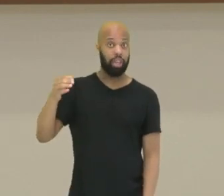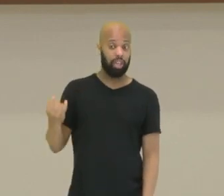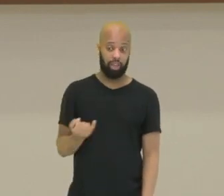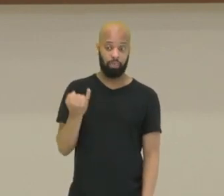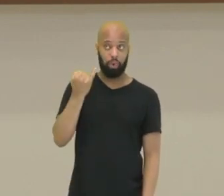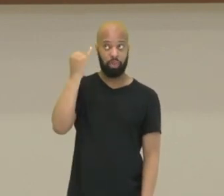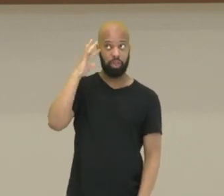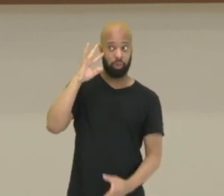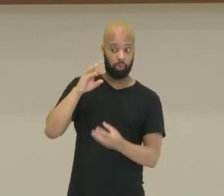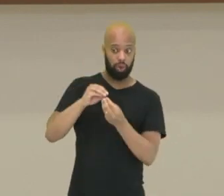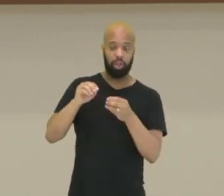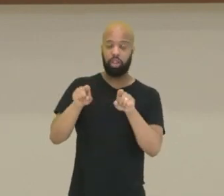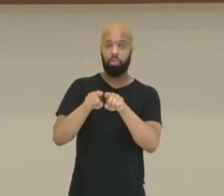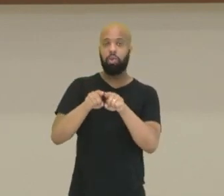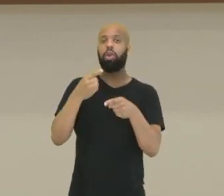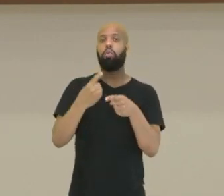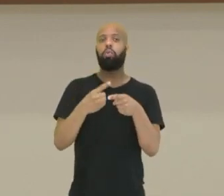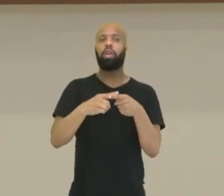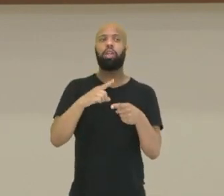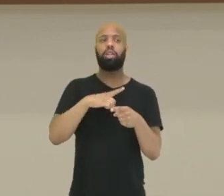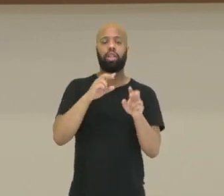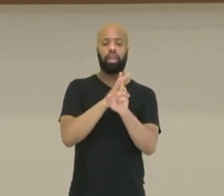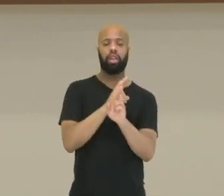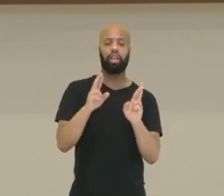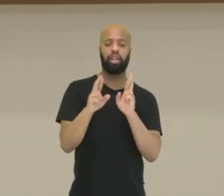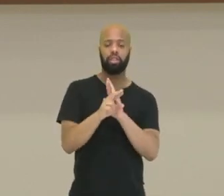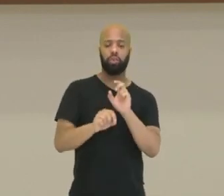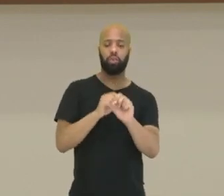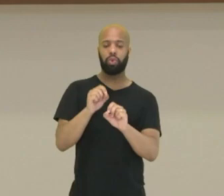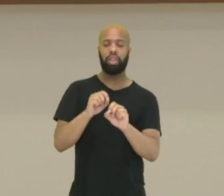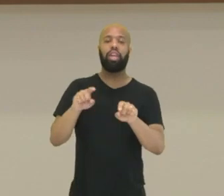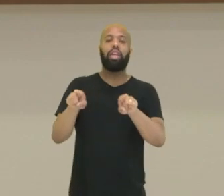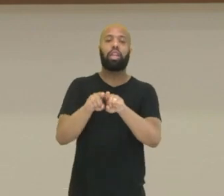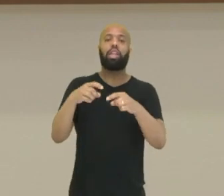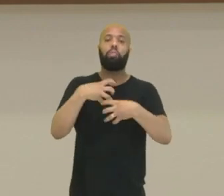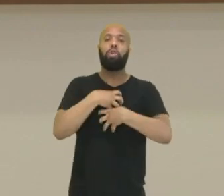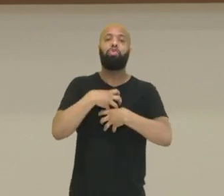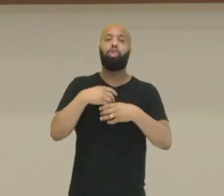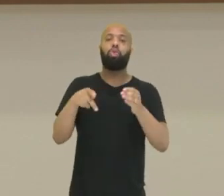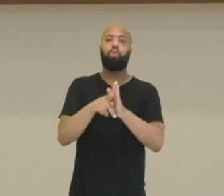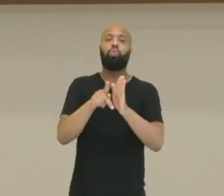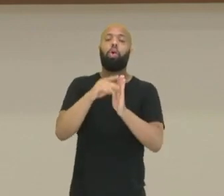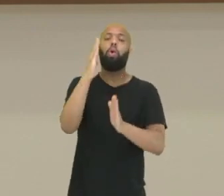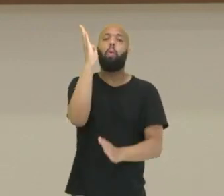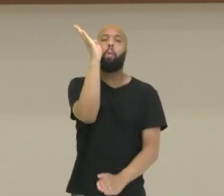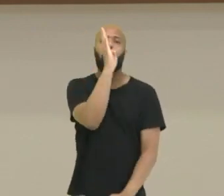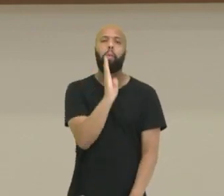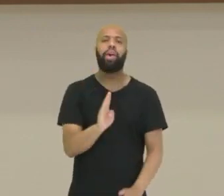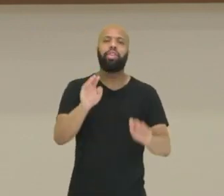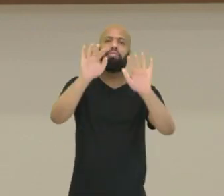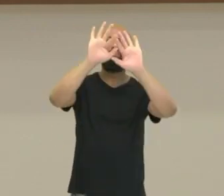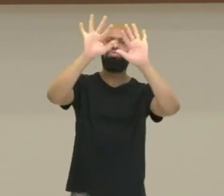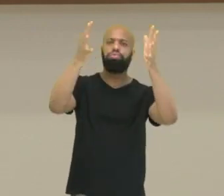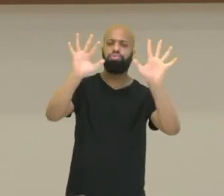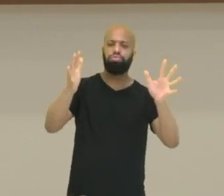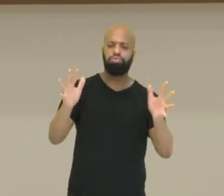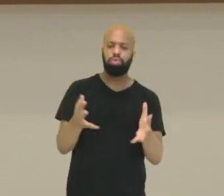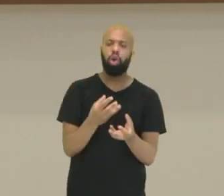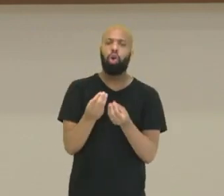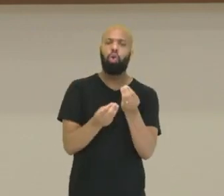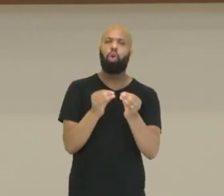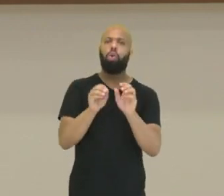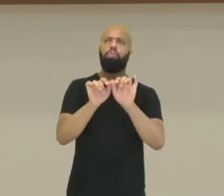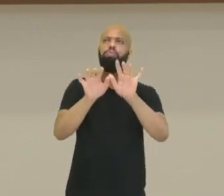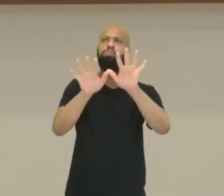Importantíssimo entender porque tem a ver com a própria ocupação do Brasil como um todo. O início de ocupação do Brasil se dá